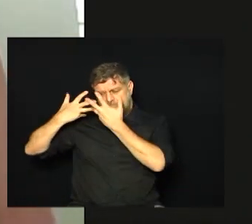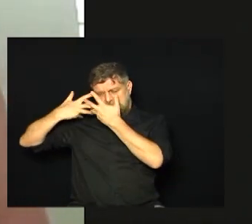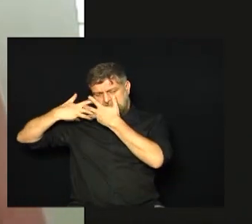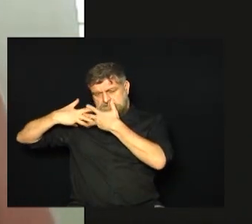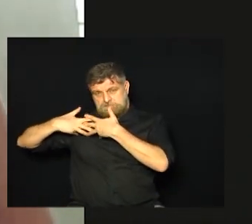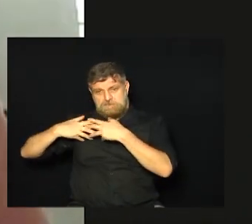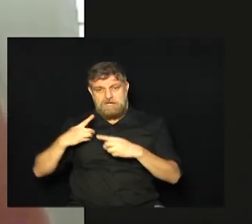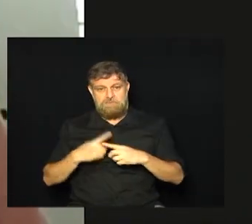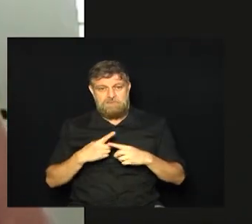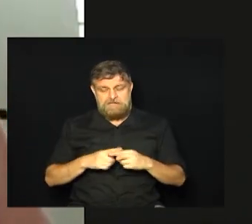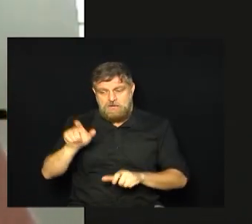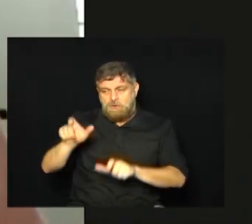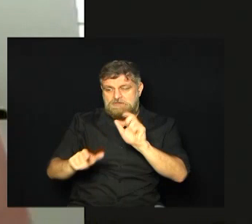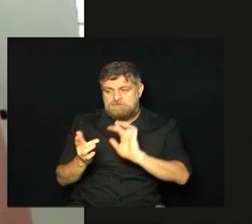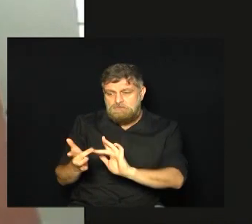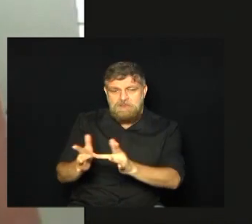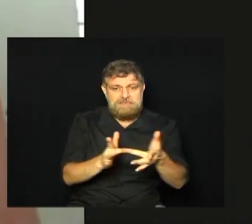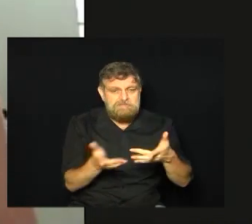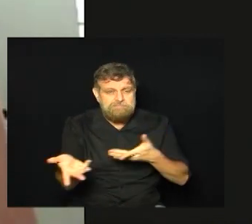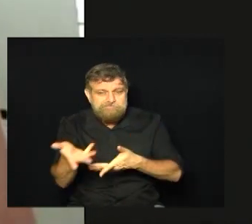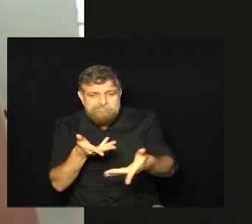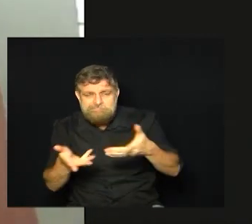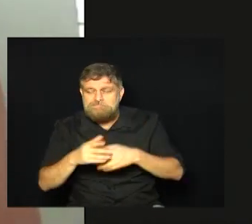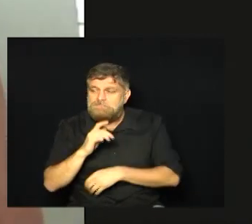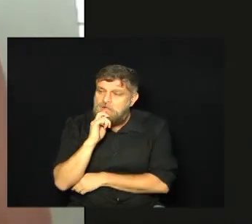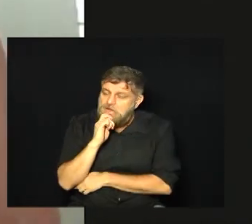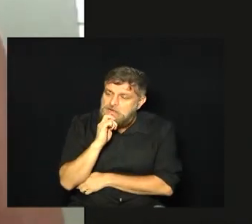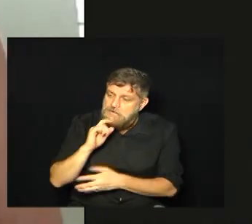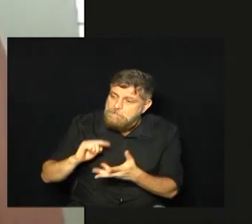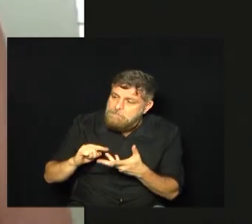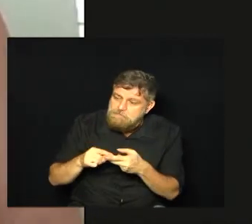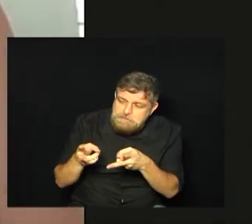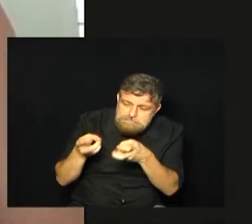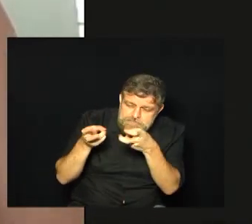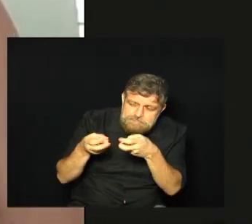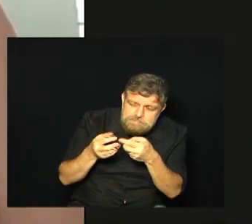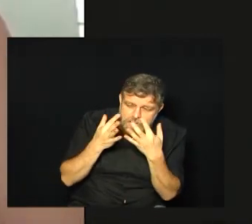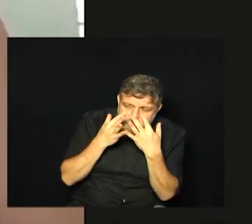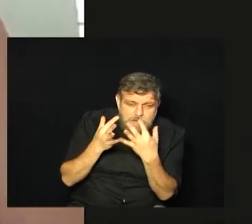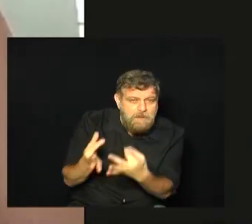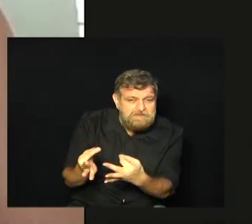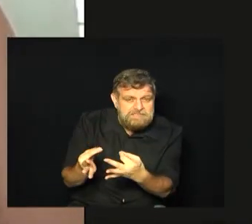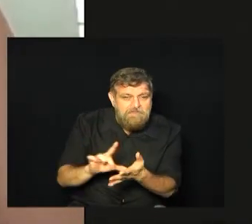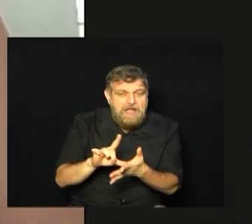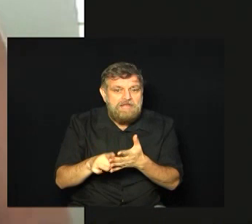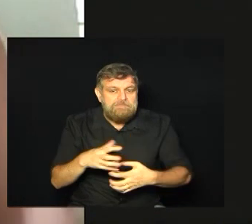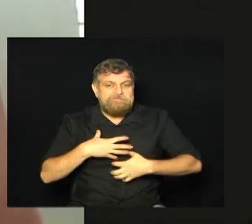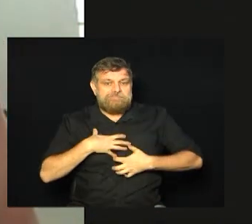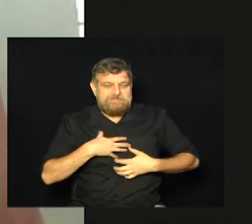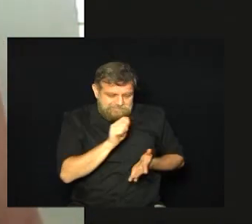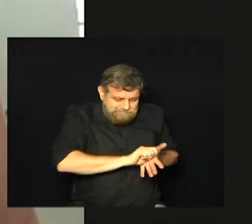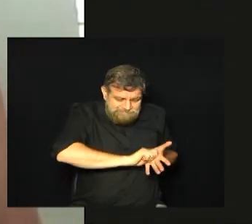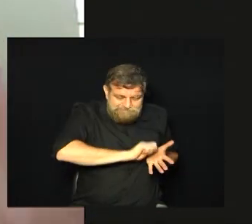em contato com as pessoas, eu ouço, eu presto atenção, eu observo, e muito disso acaba servindo de inspiração.